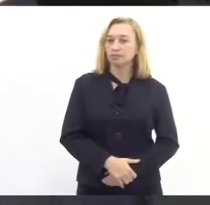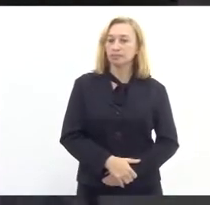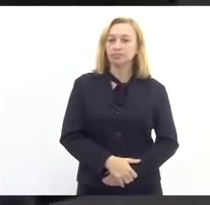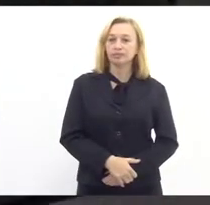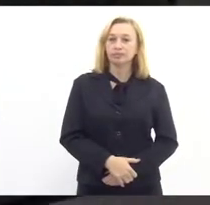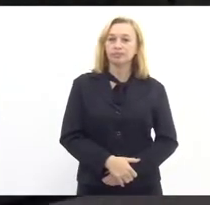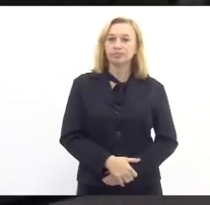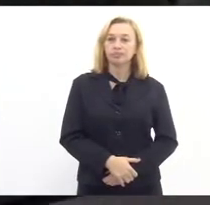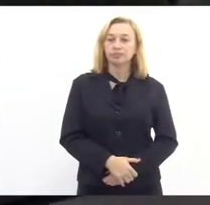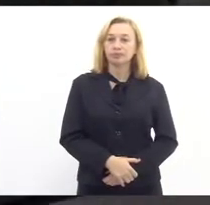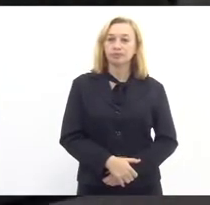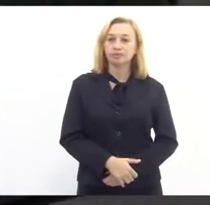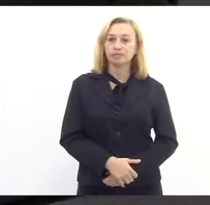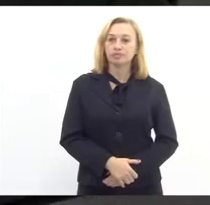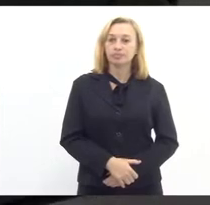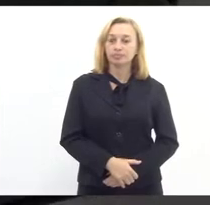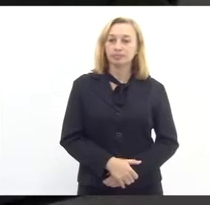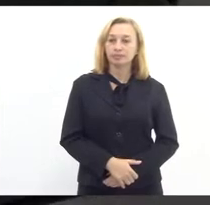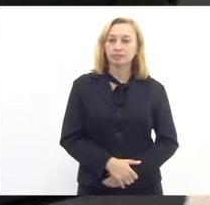A presença de todas.